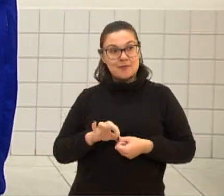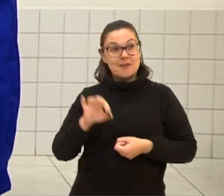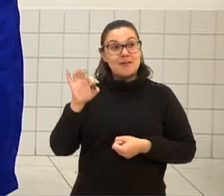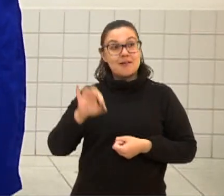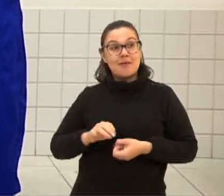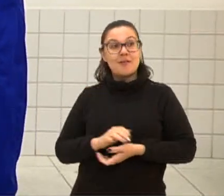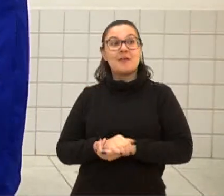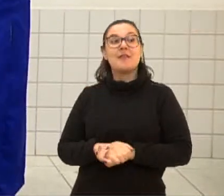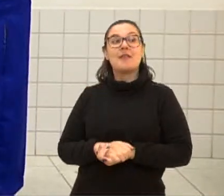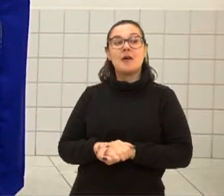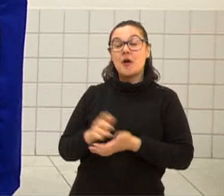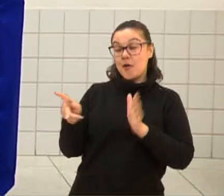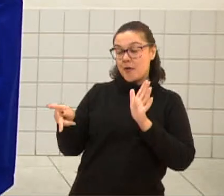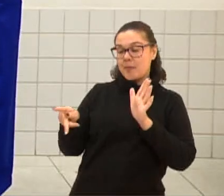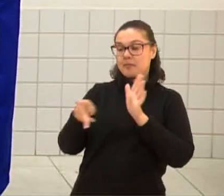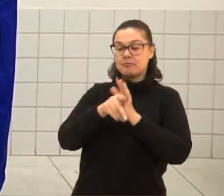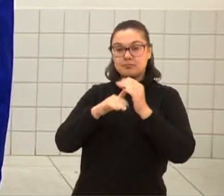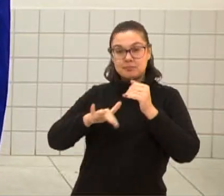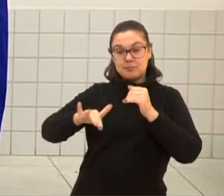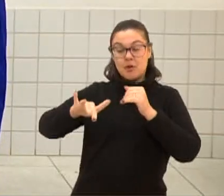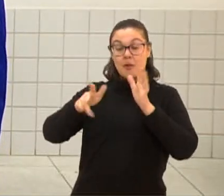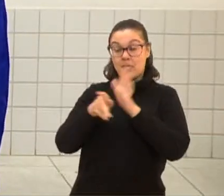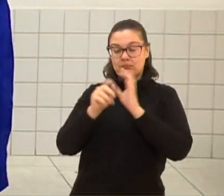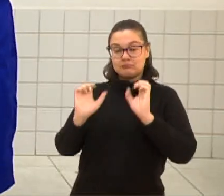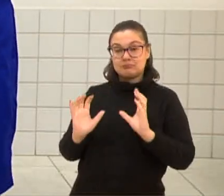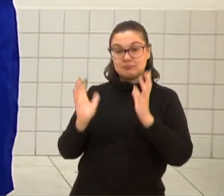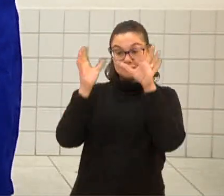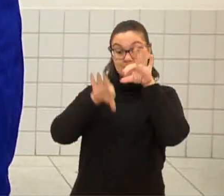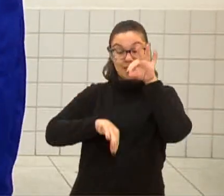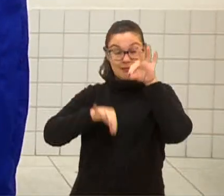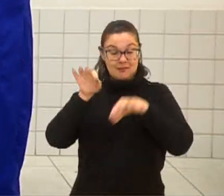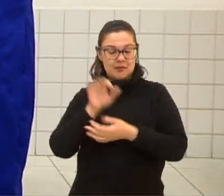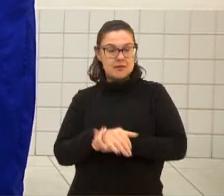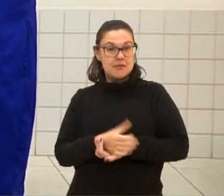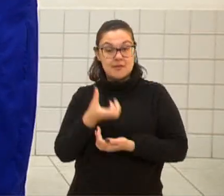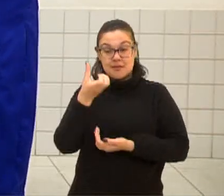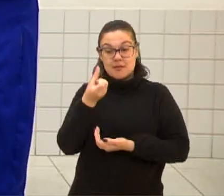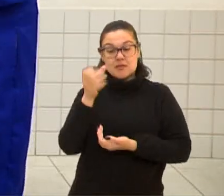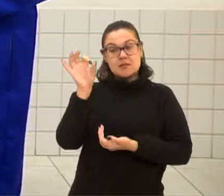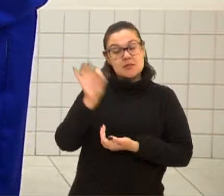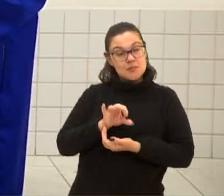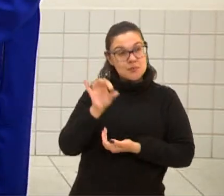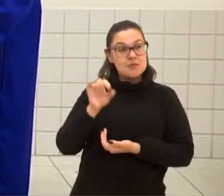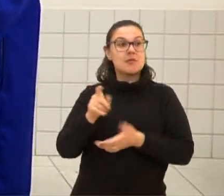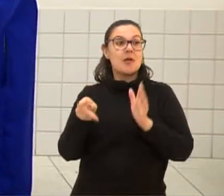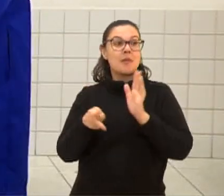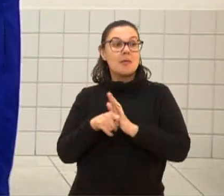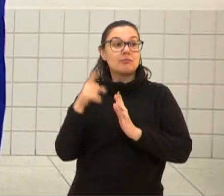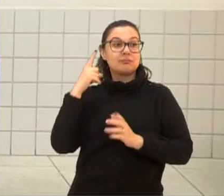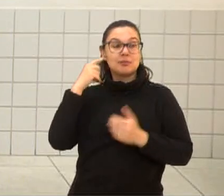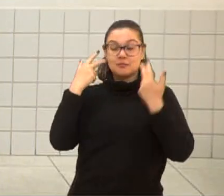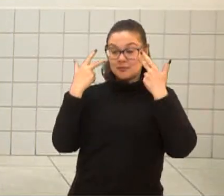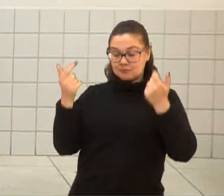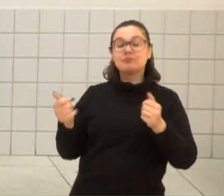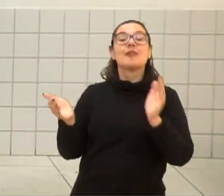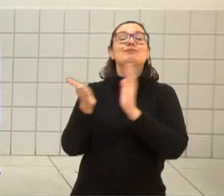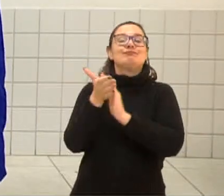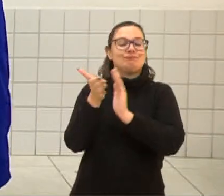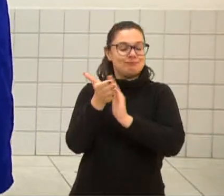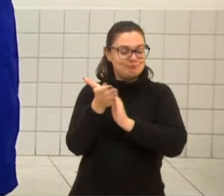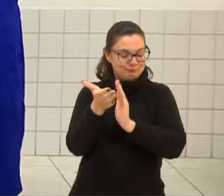84% que os sons, né, da atmosfera aqui do espetáculo, letra B. E 6% que os sons da natureza. Então, gente,